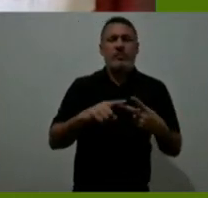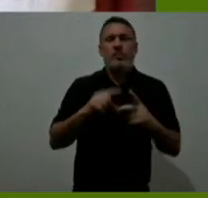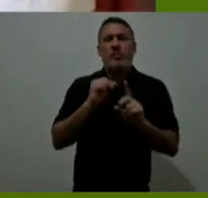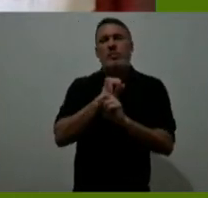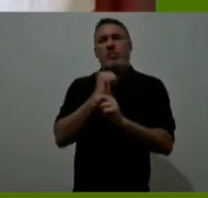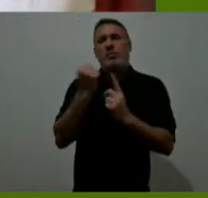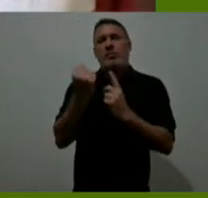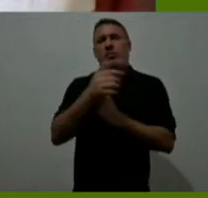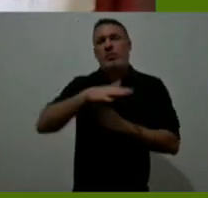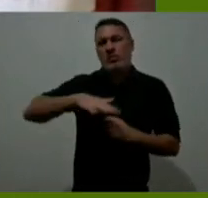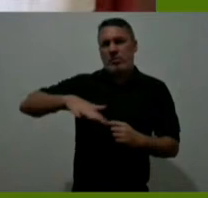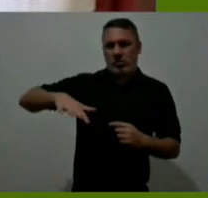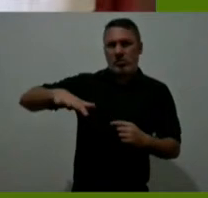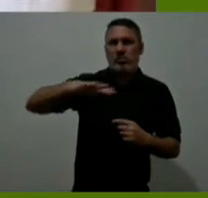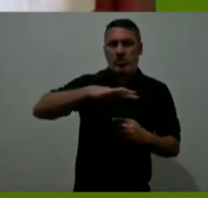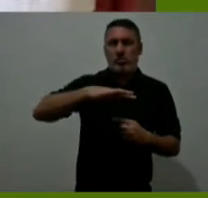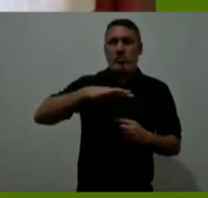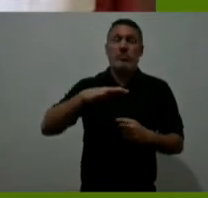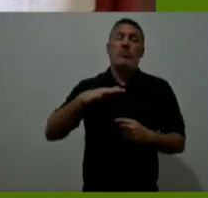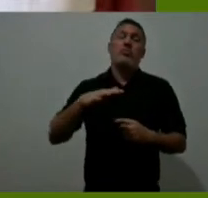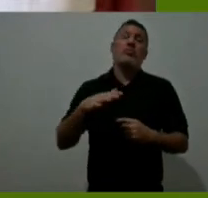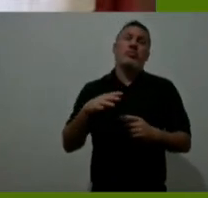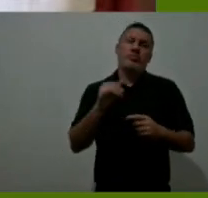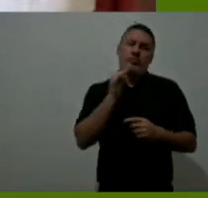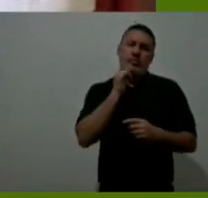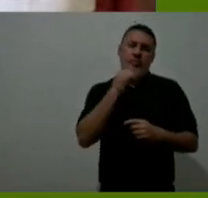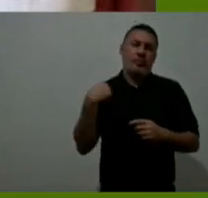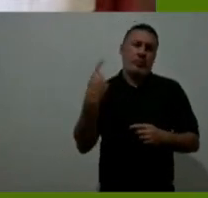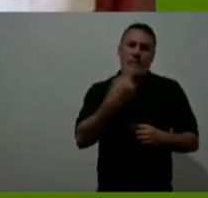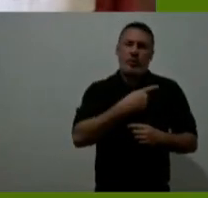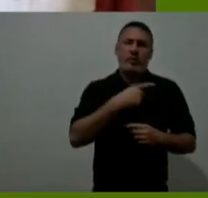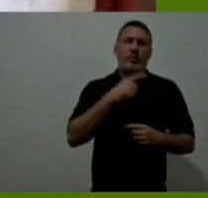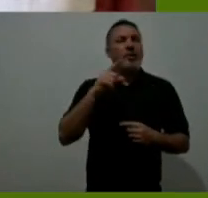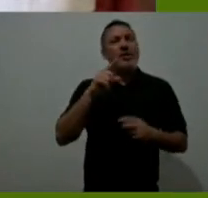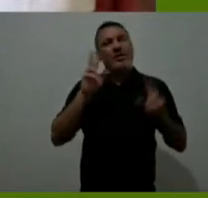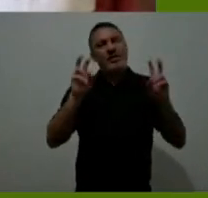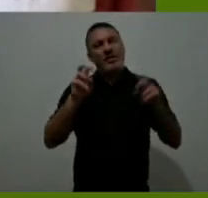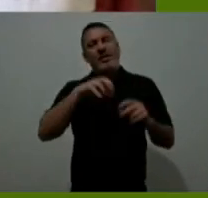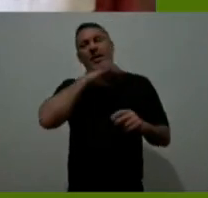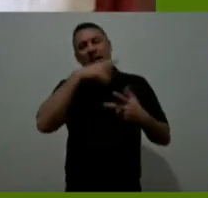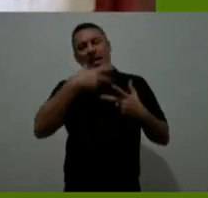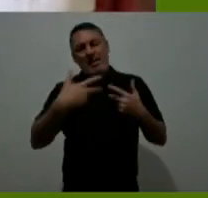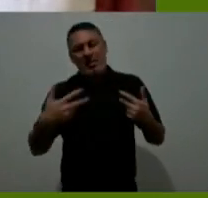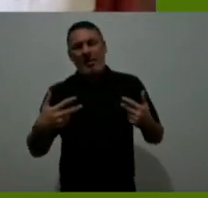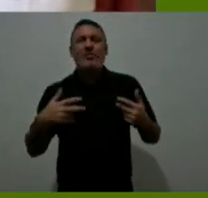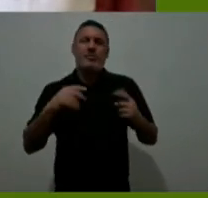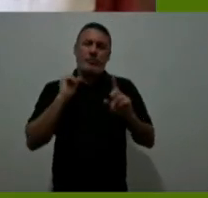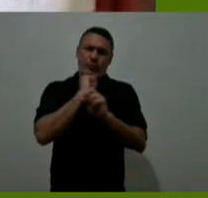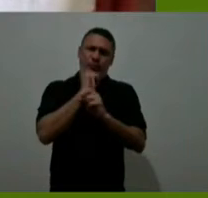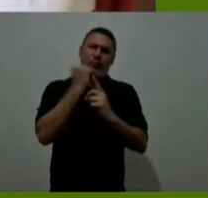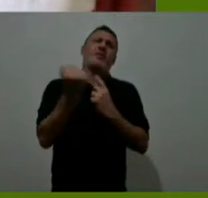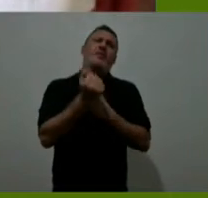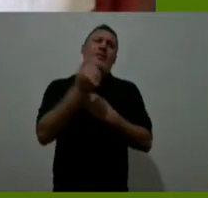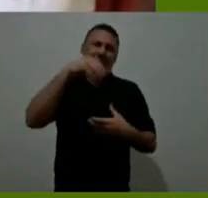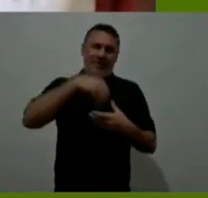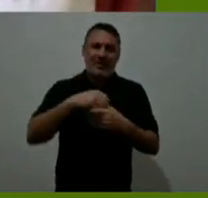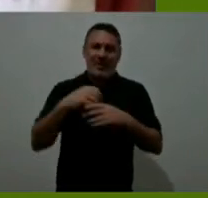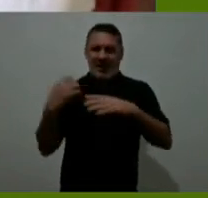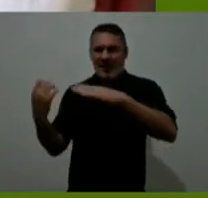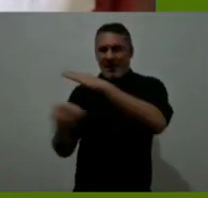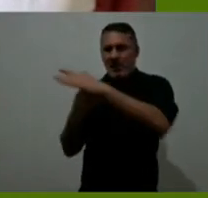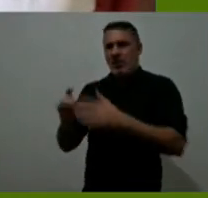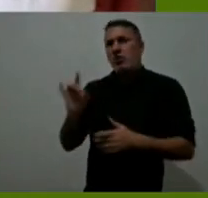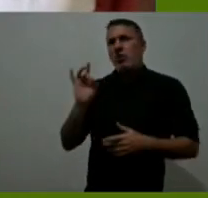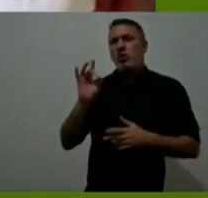nós somos um animal gregário, nós vivemos em sociedade e as empresas não existem só para lucro. As empresas são